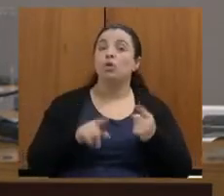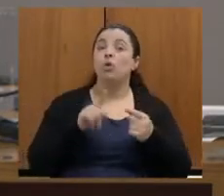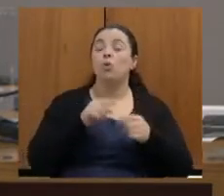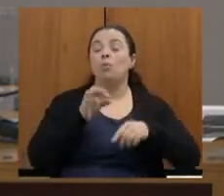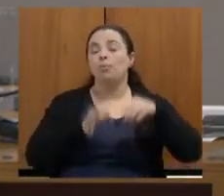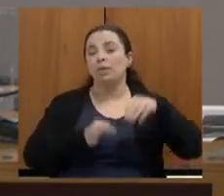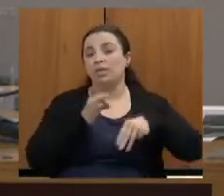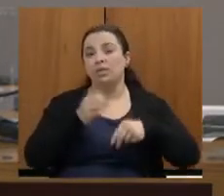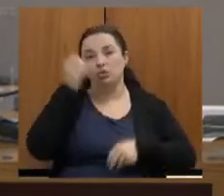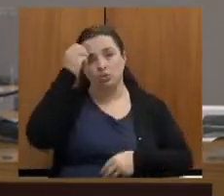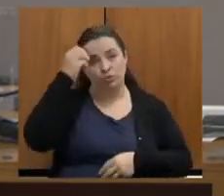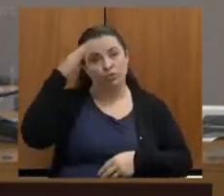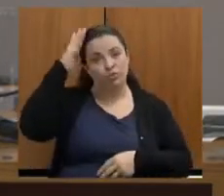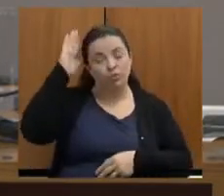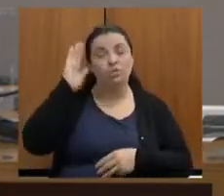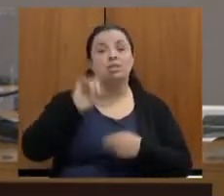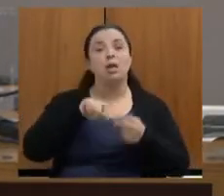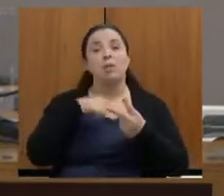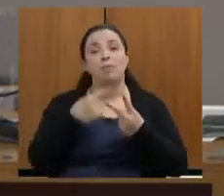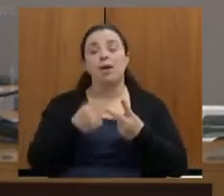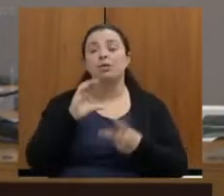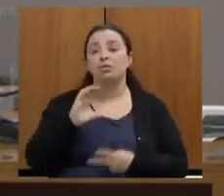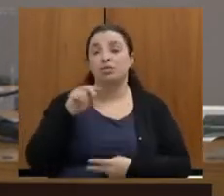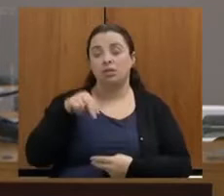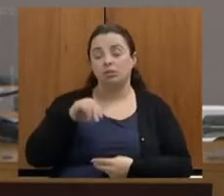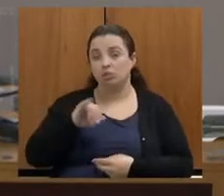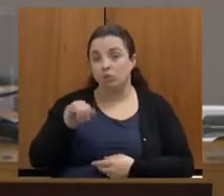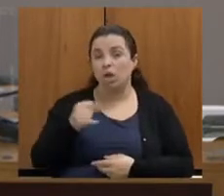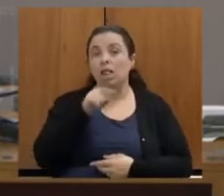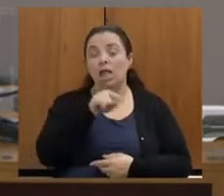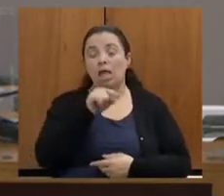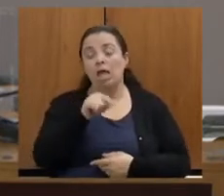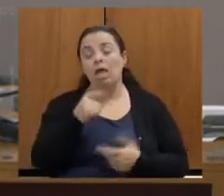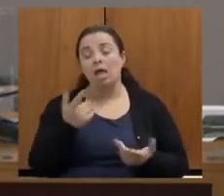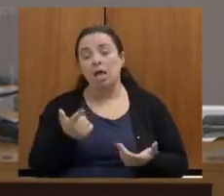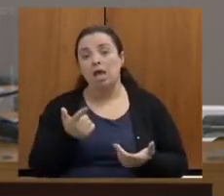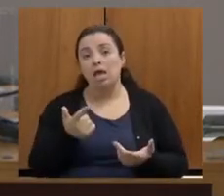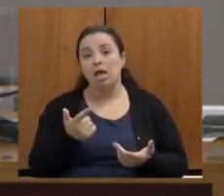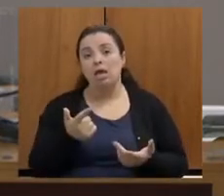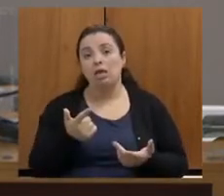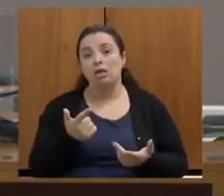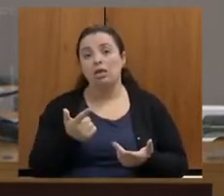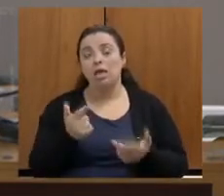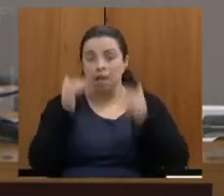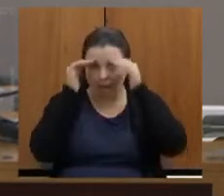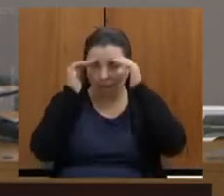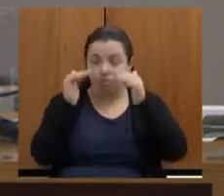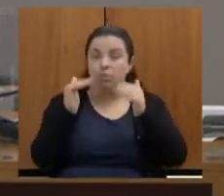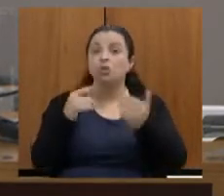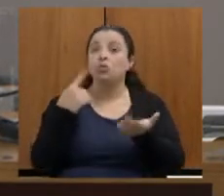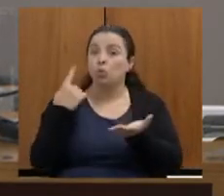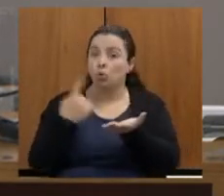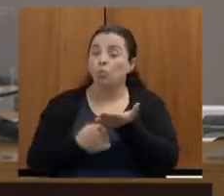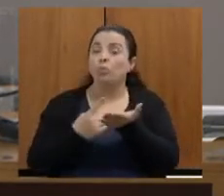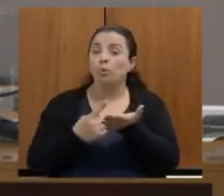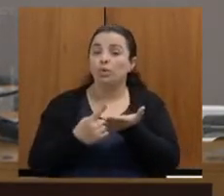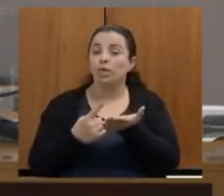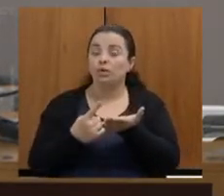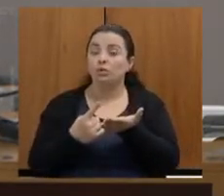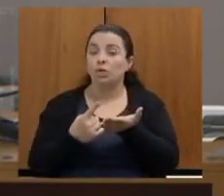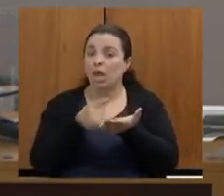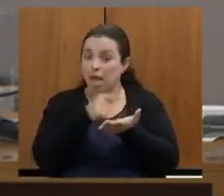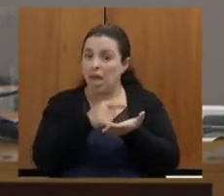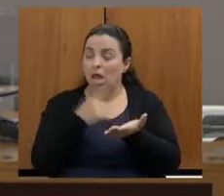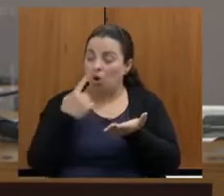ministro fux de fato atendam a isto que foram compromisso que fizeram conosco durante os debates